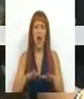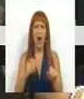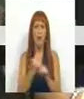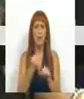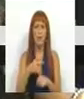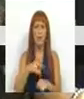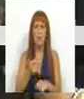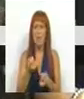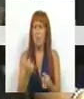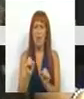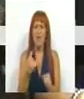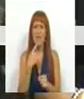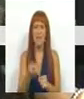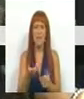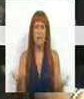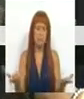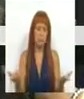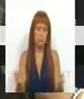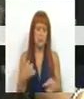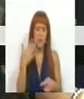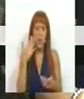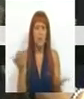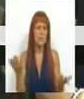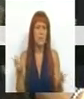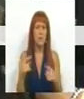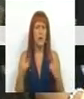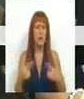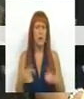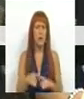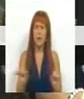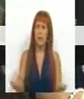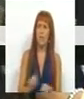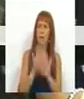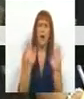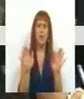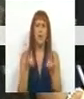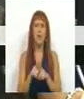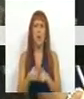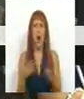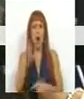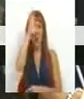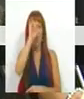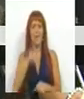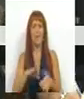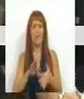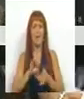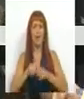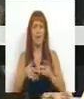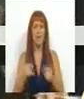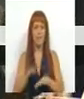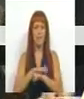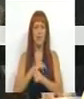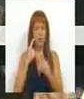emprego em Portugal, pouco ou nada disse. Parece-me, no entanto, ter ficado evidente que o atual Governo, e no que diz respeito